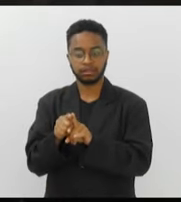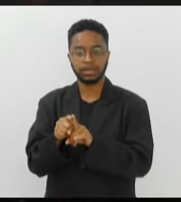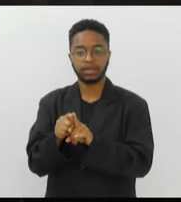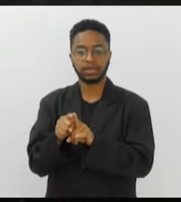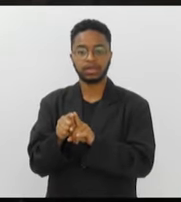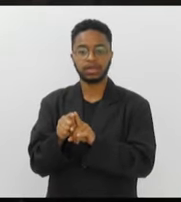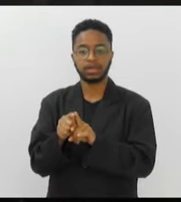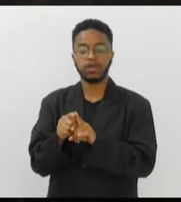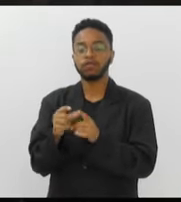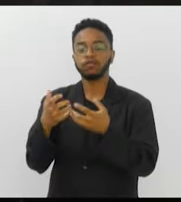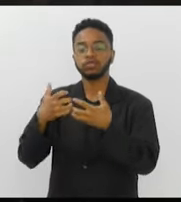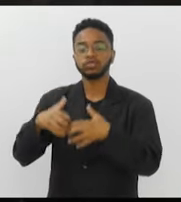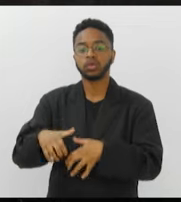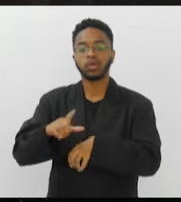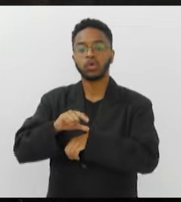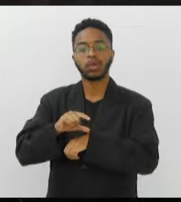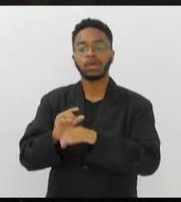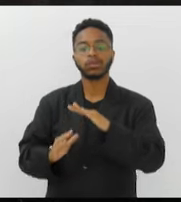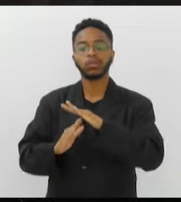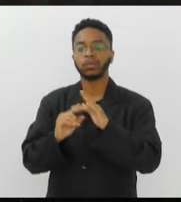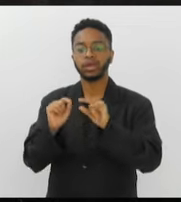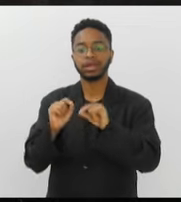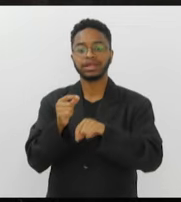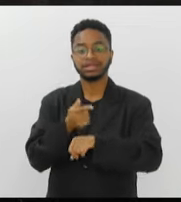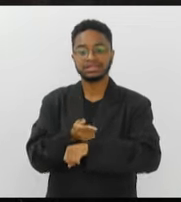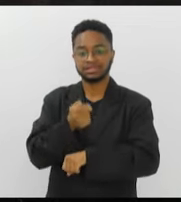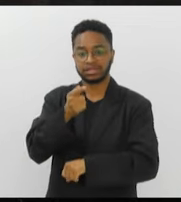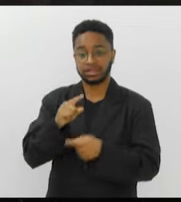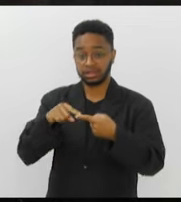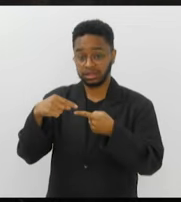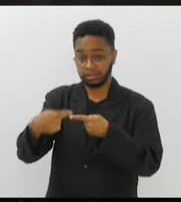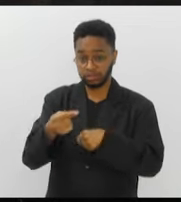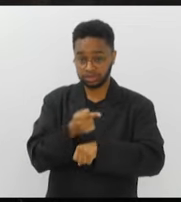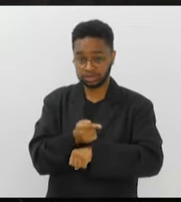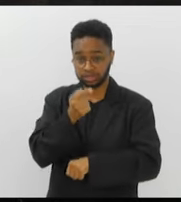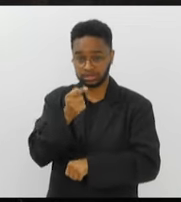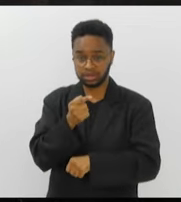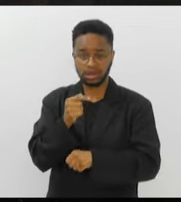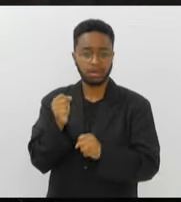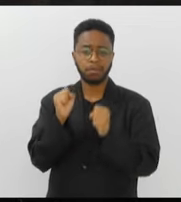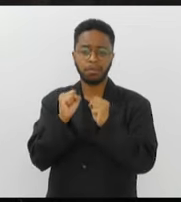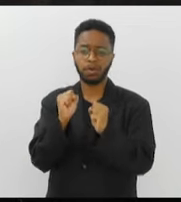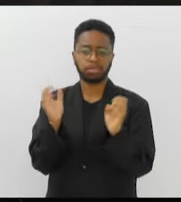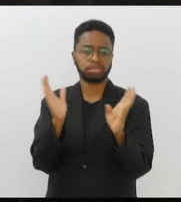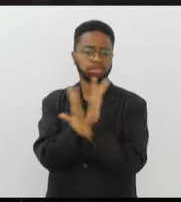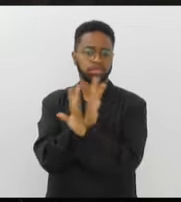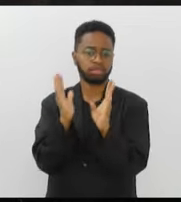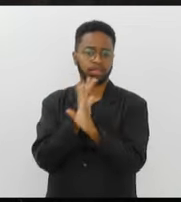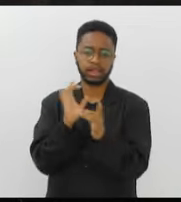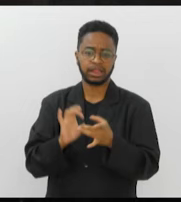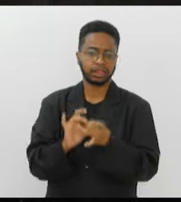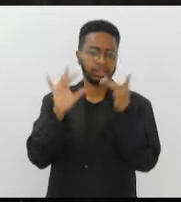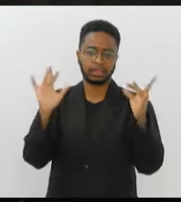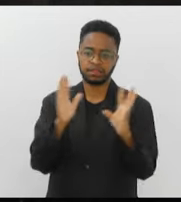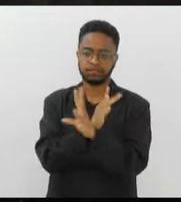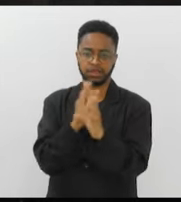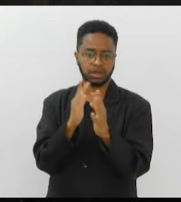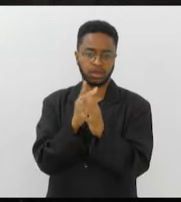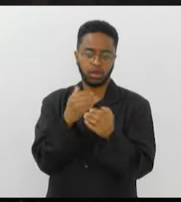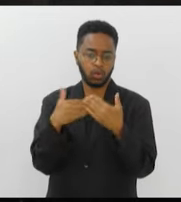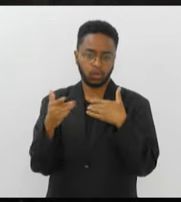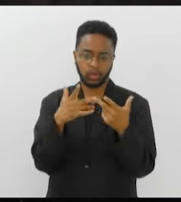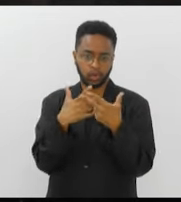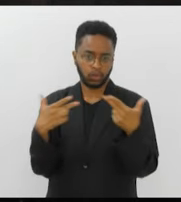as 19 horas. Que depois das 19 horas, meu irmão, passa boi, passa boiada, passa o que quiser naquela